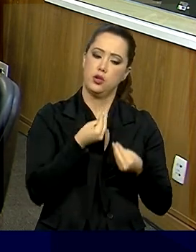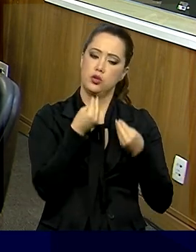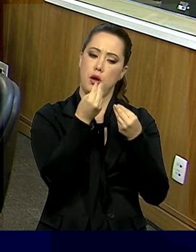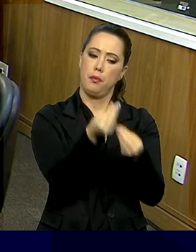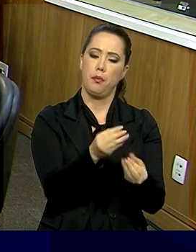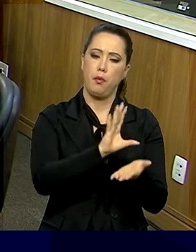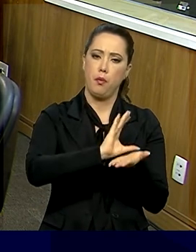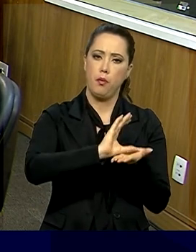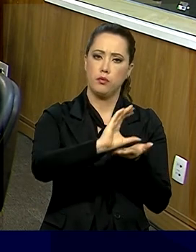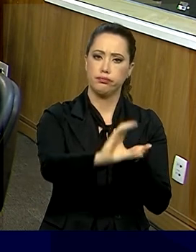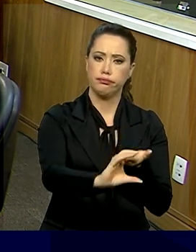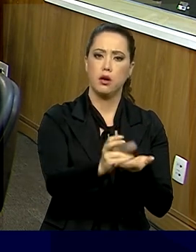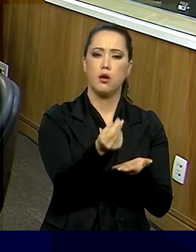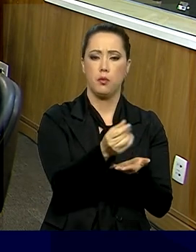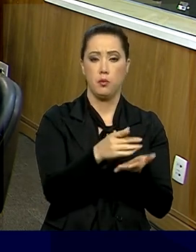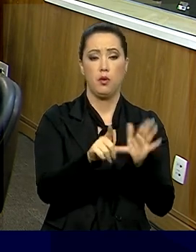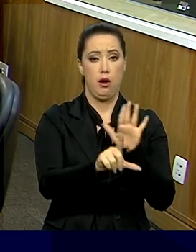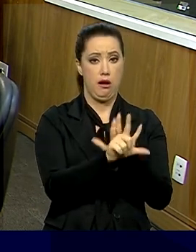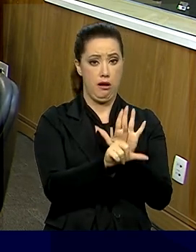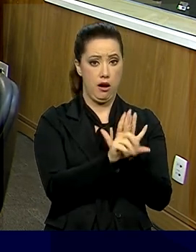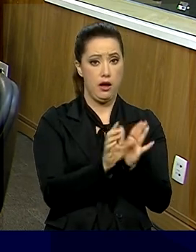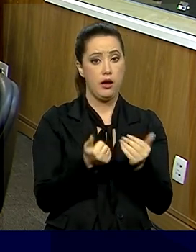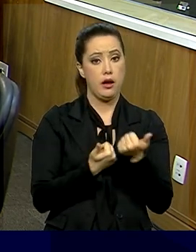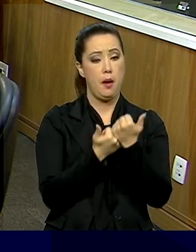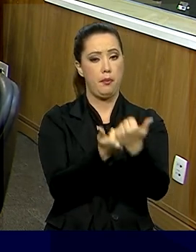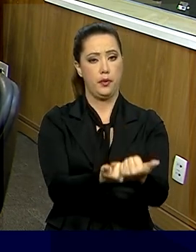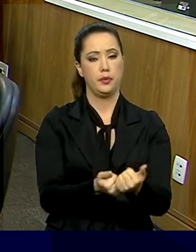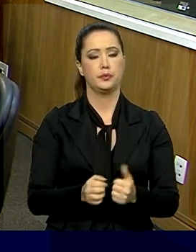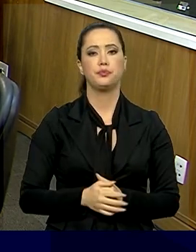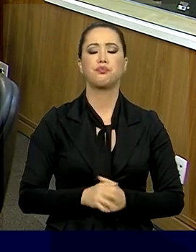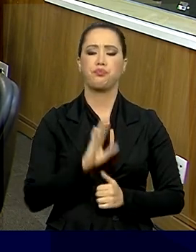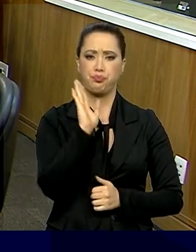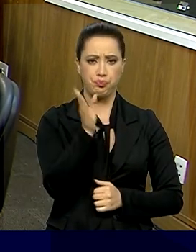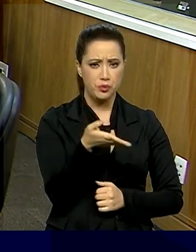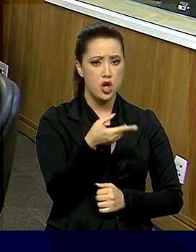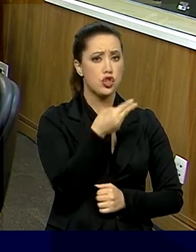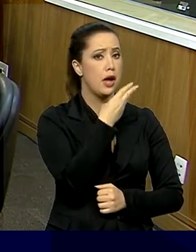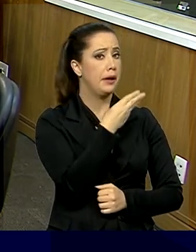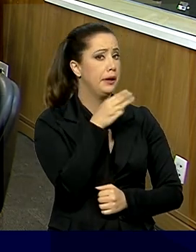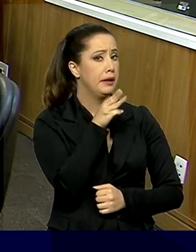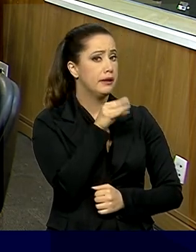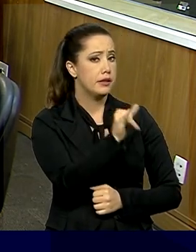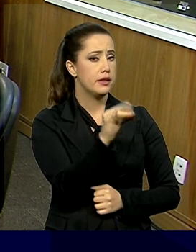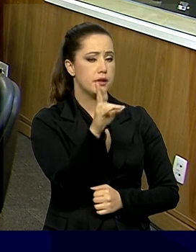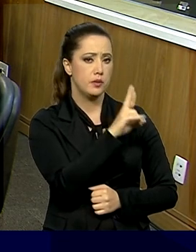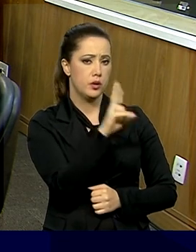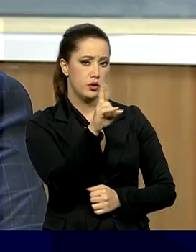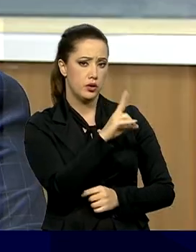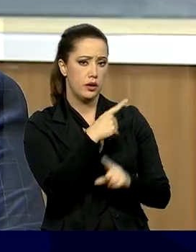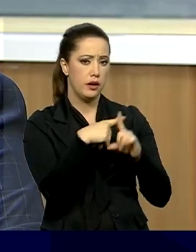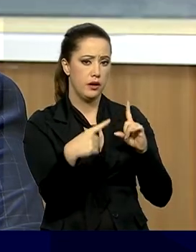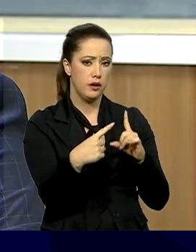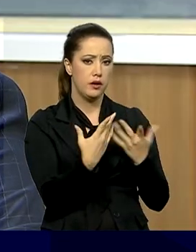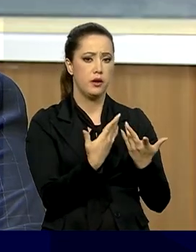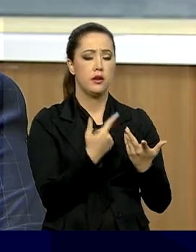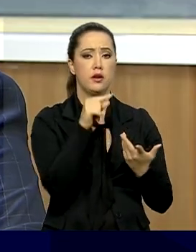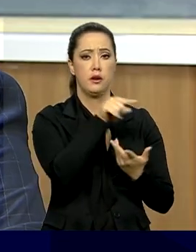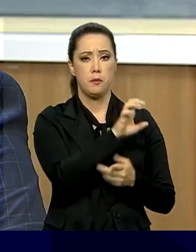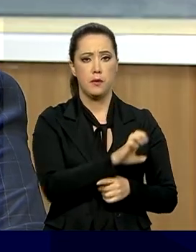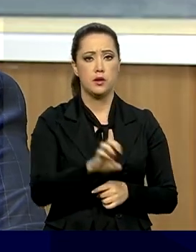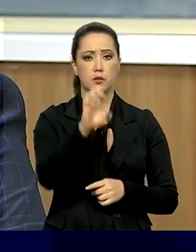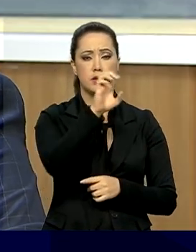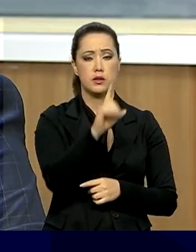de criar a Lei Áurea e Black né a gente distribuiu 3 bilhões de reais é um bilhão e meio prestados um bilhão e meio para